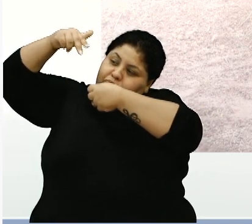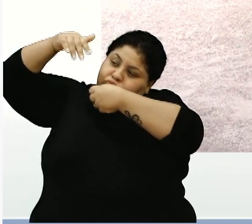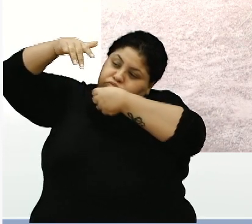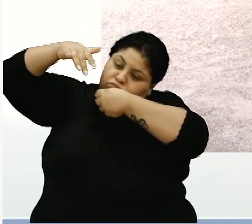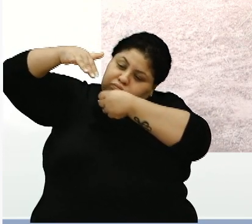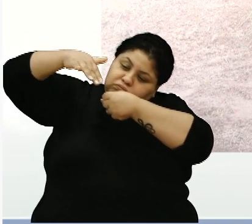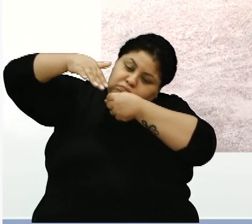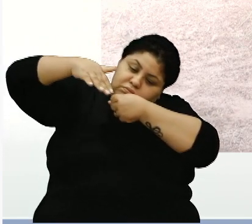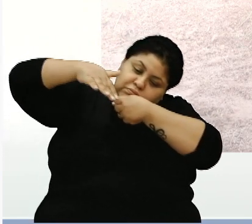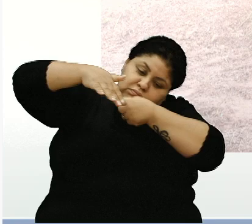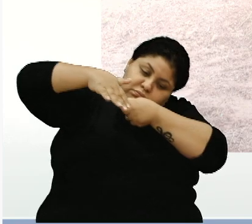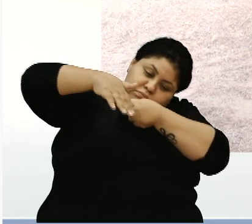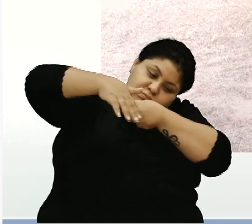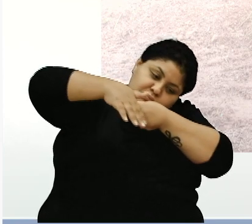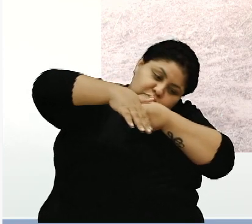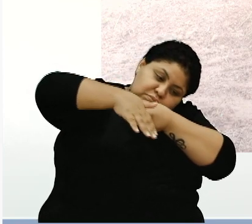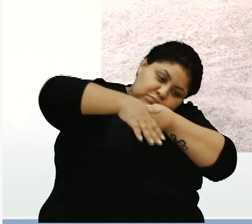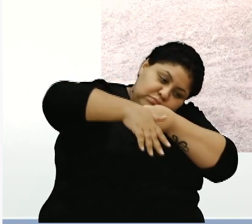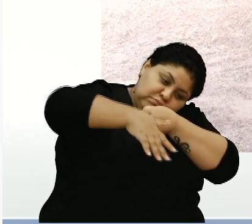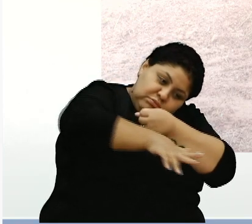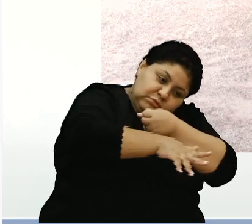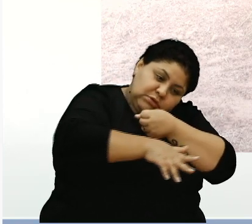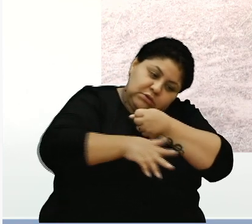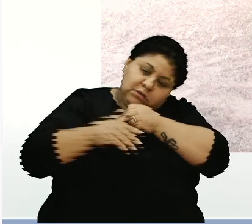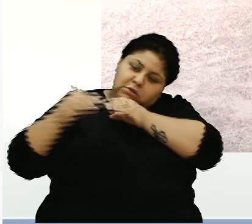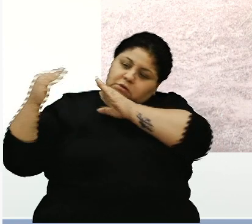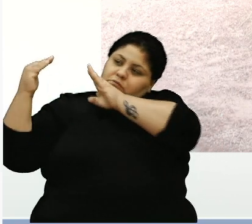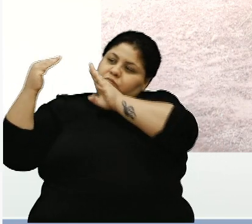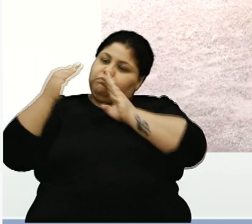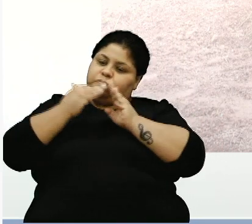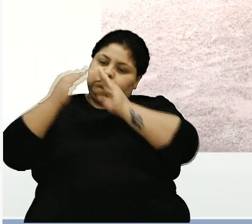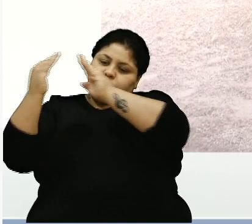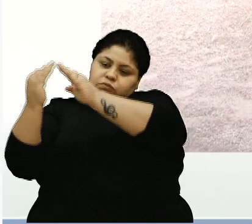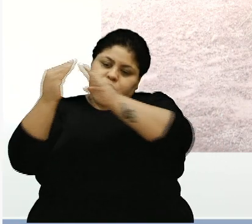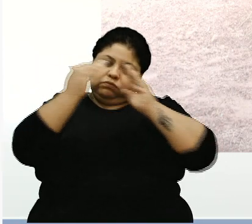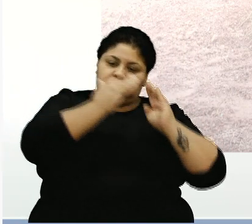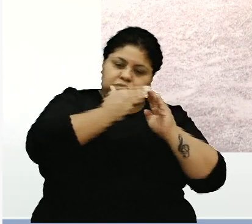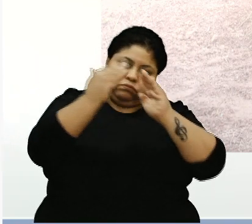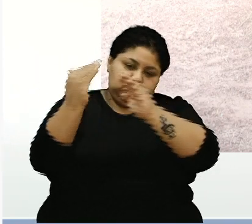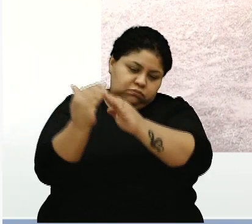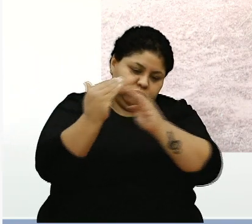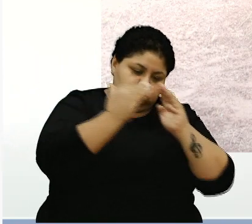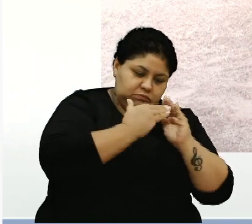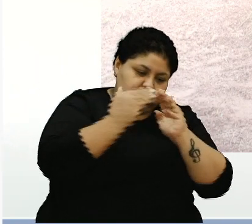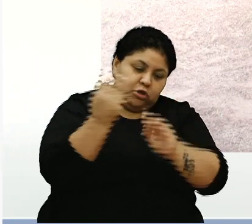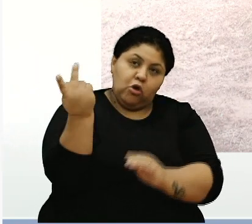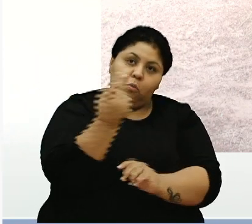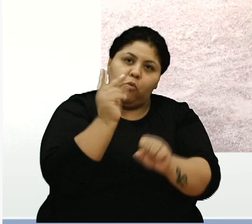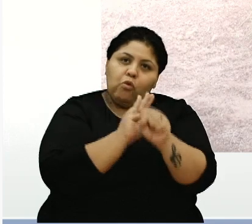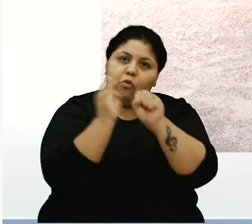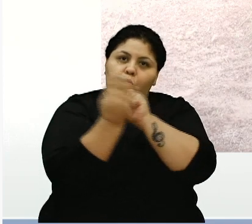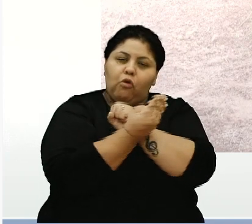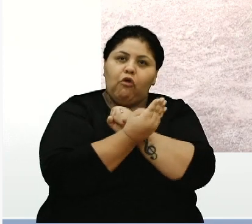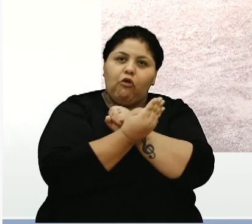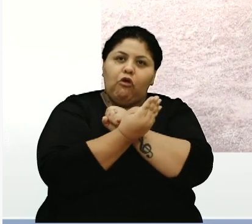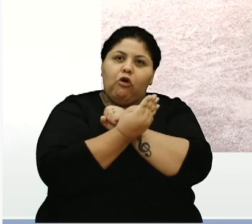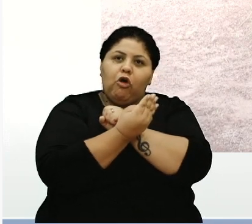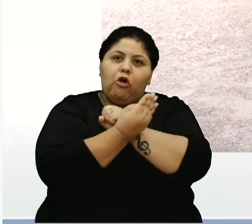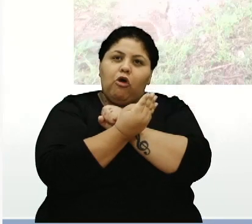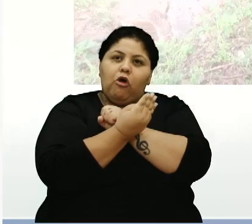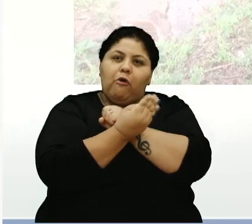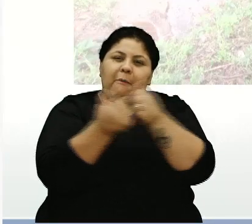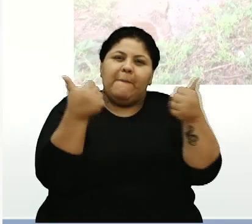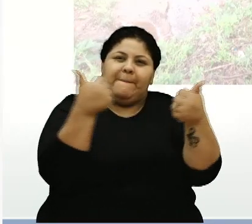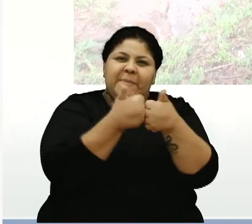vem passando por diversas residências, por 2 bairros, e acaba chegando neste espaço aí que é do